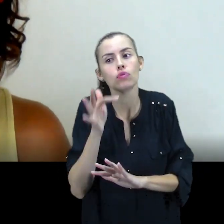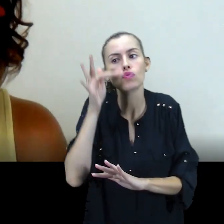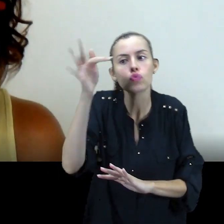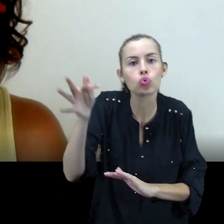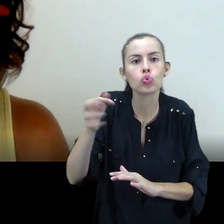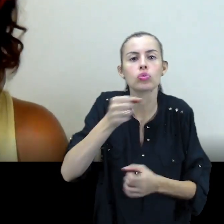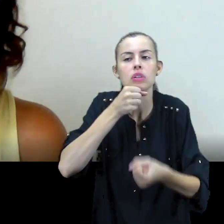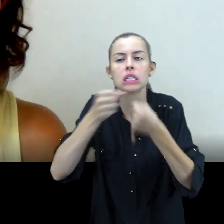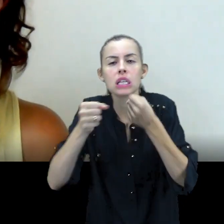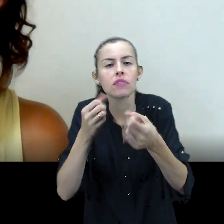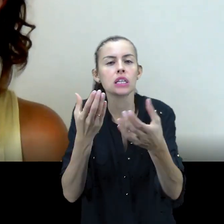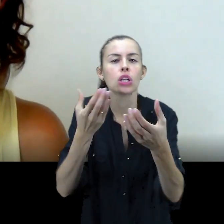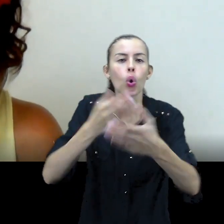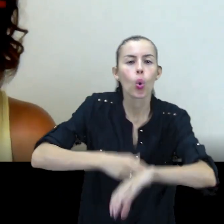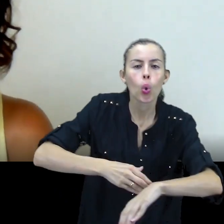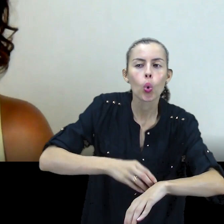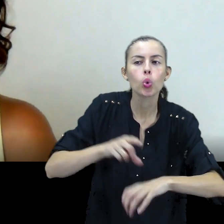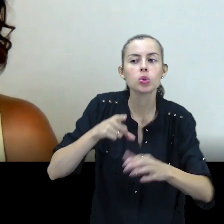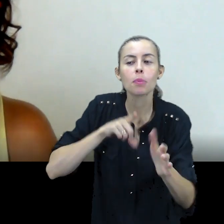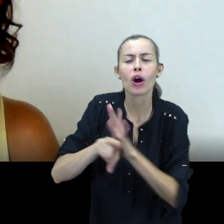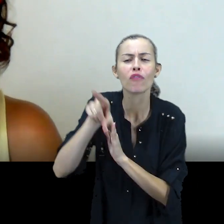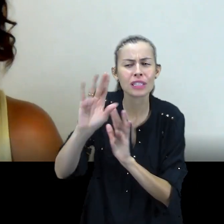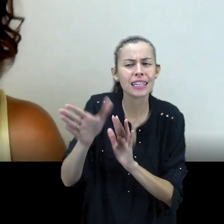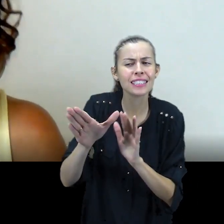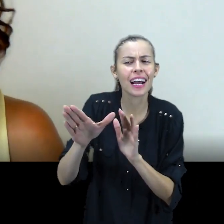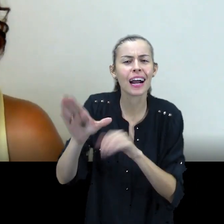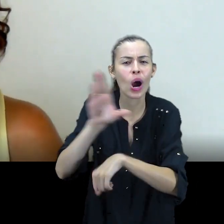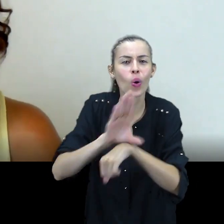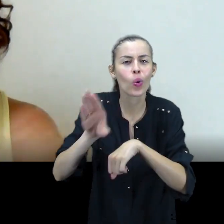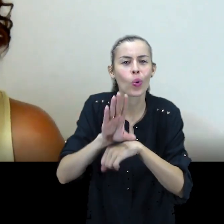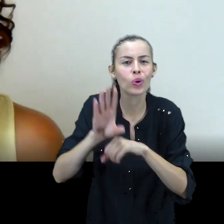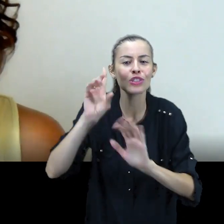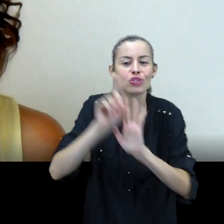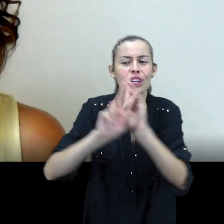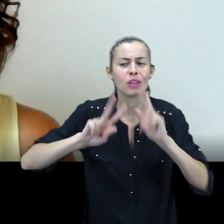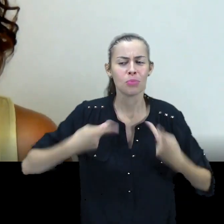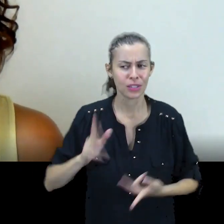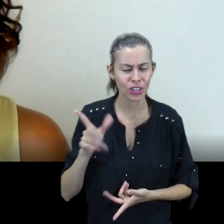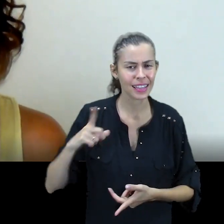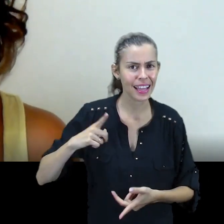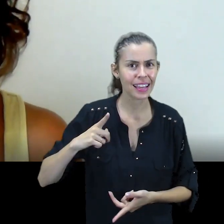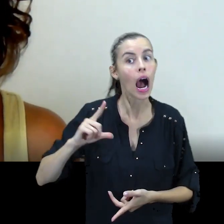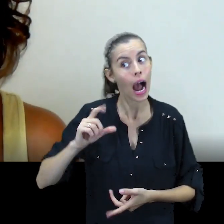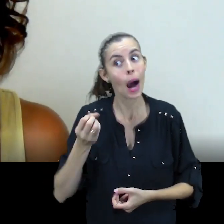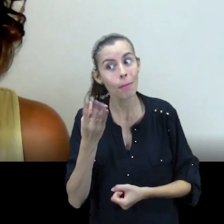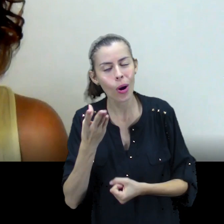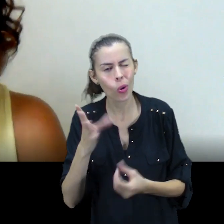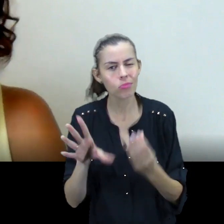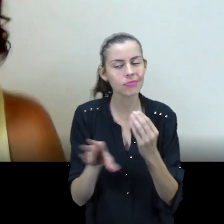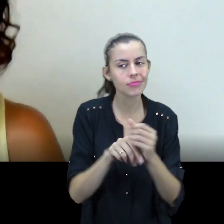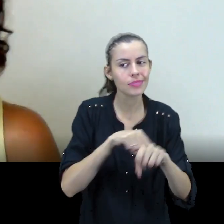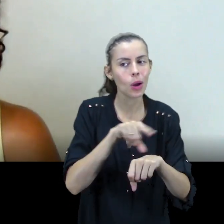questão estratégica para a universidade. Então, para fazer na avaliação institucional, na avaliação docente, tudo isso são questões que a gente está